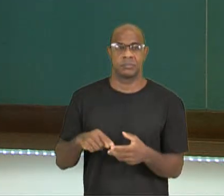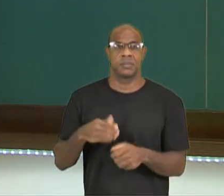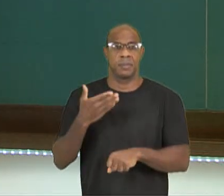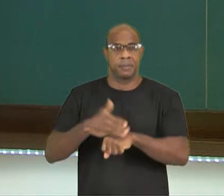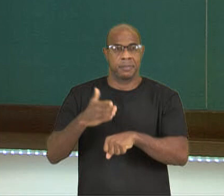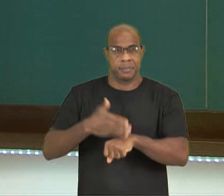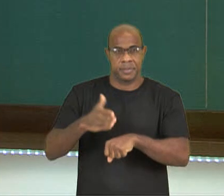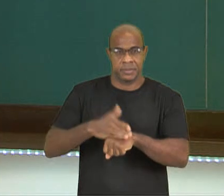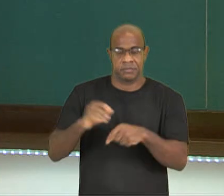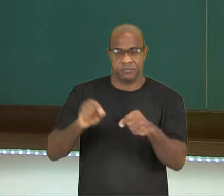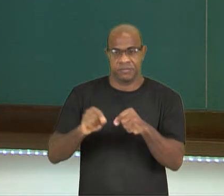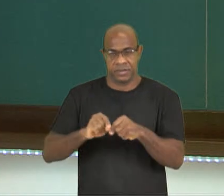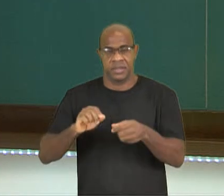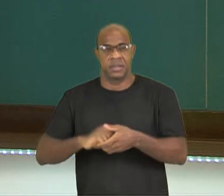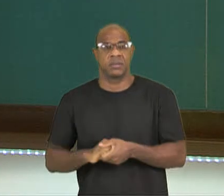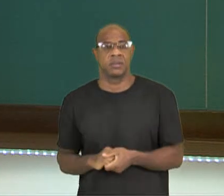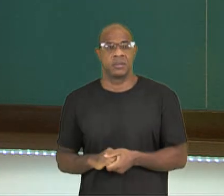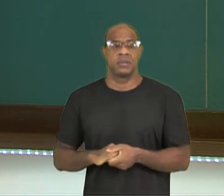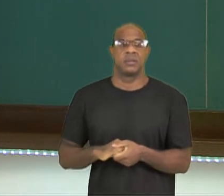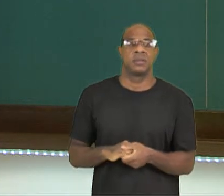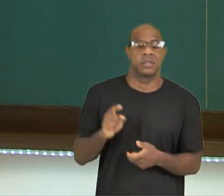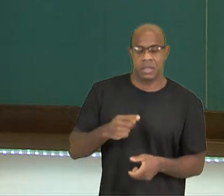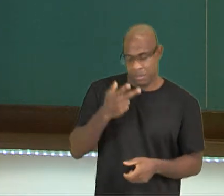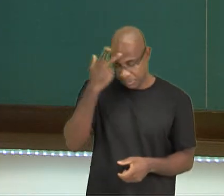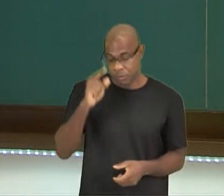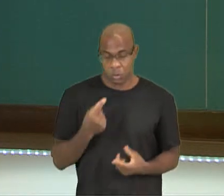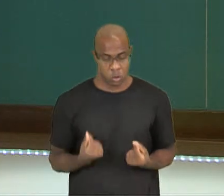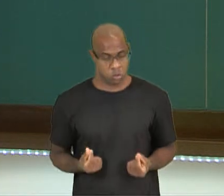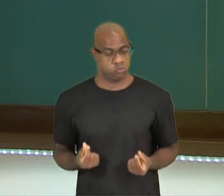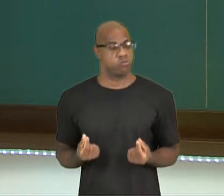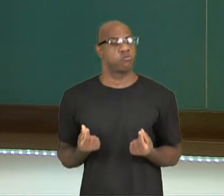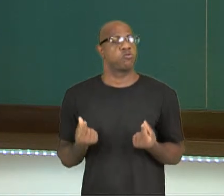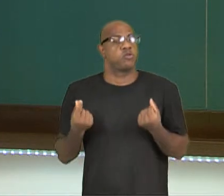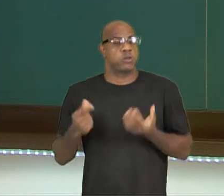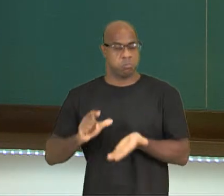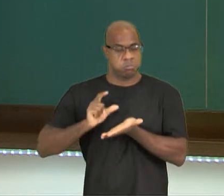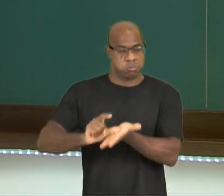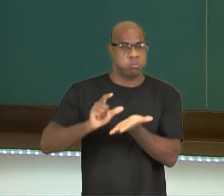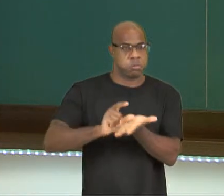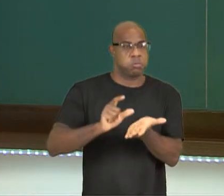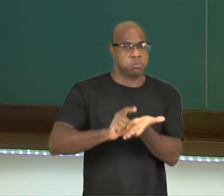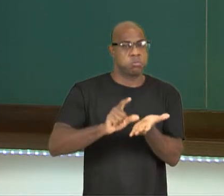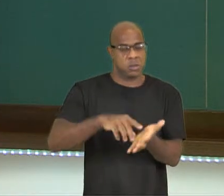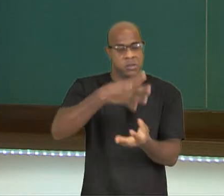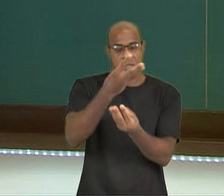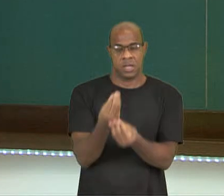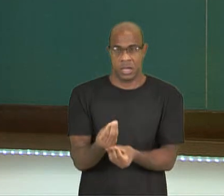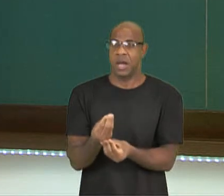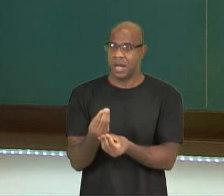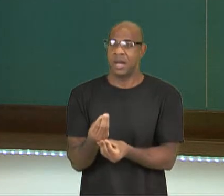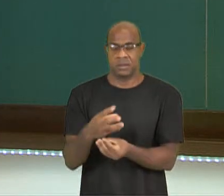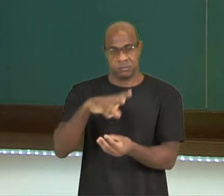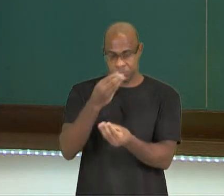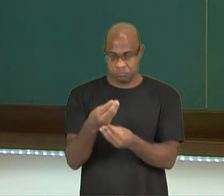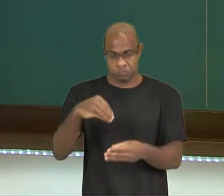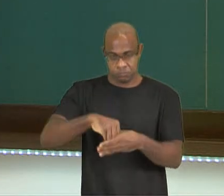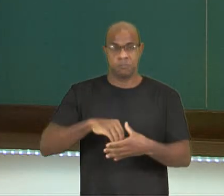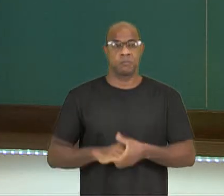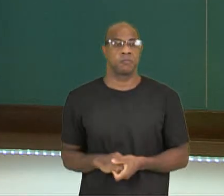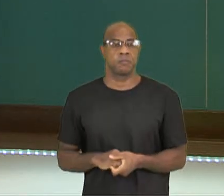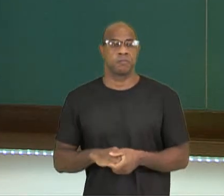e patrocinando artistas. Chiaro escuro, que é a mesma coisa que claro escuro, a técnica envolvida no Renascimento e